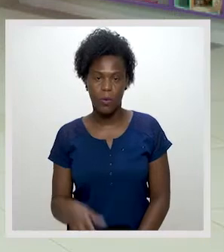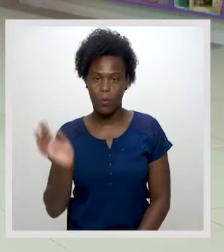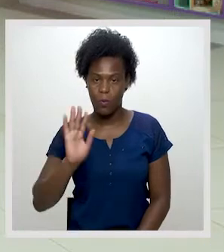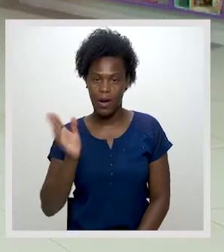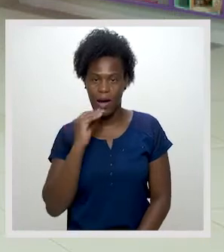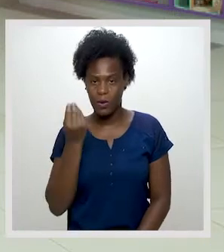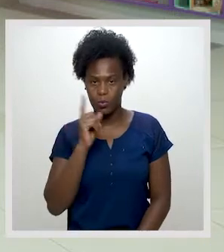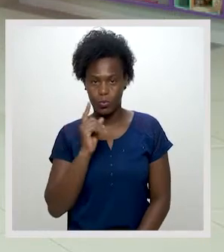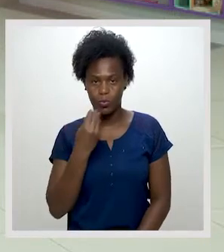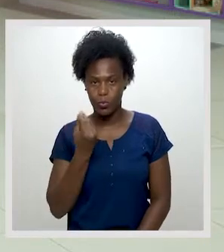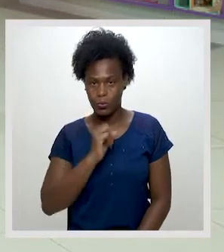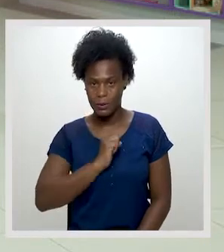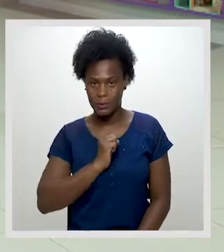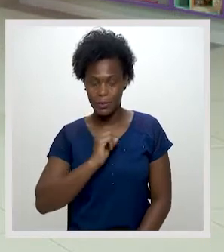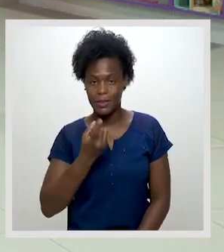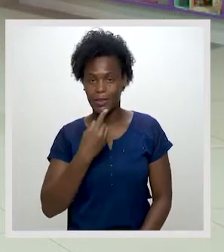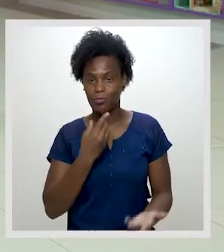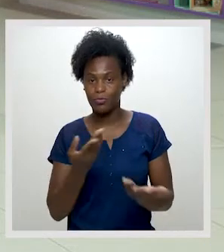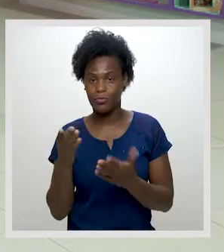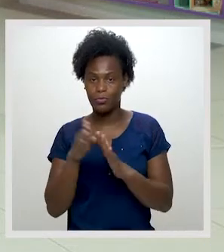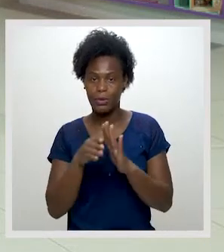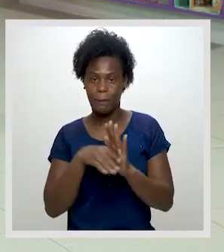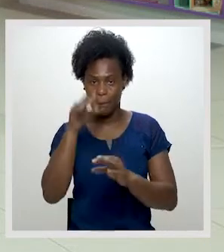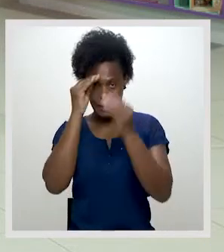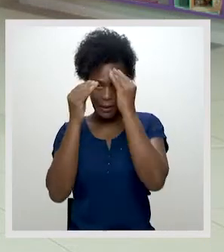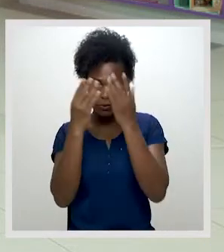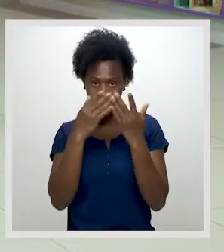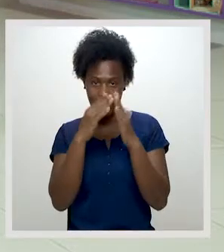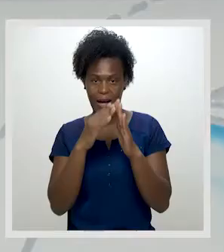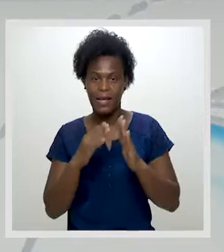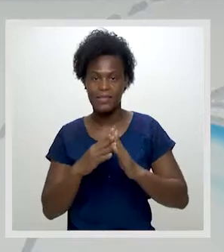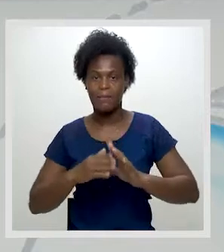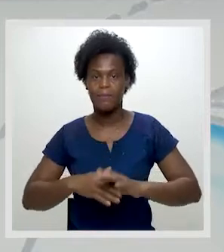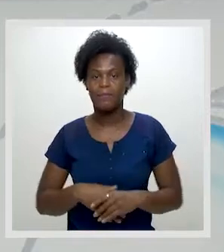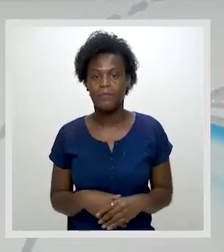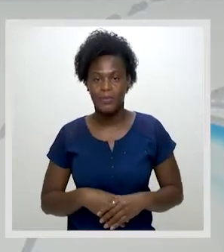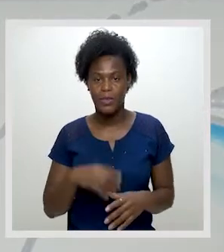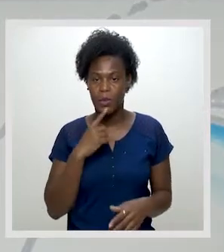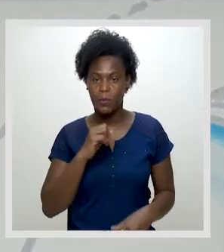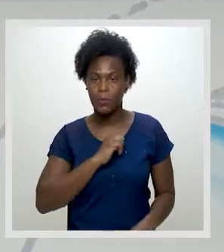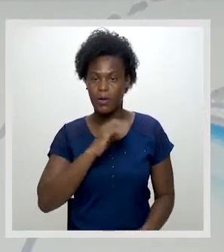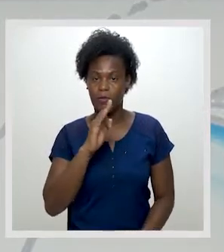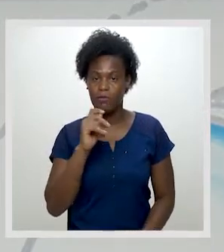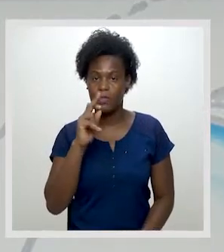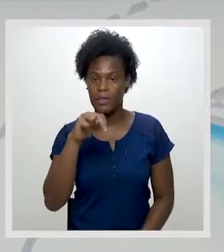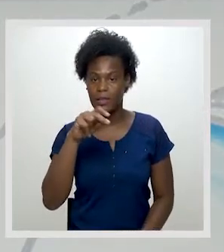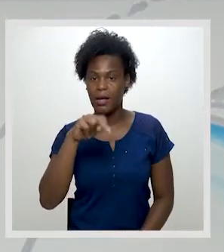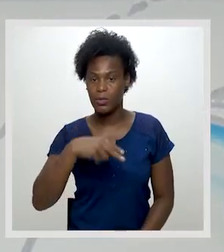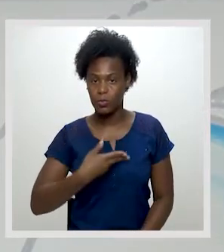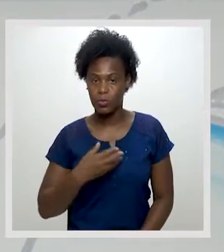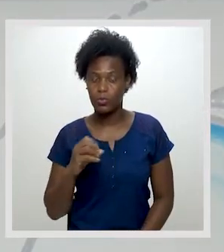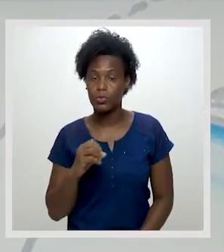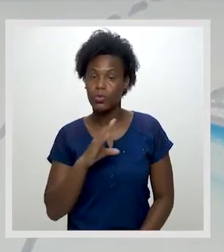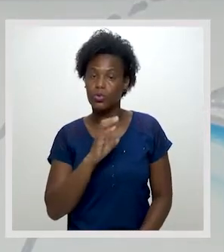Olá, minhas alunas, meus alunos. Sejam bem-vindos ao programa Aprender a Estudar em Casa. Sou o professor Fernando Jorge Barros